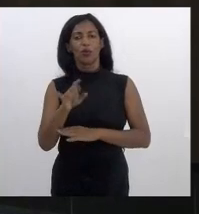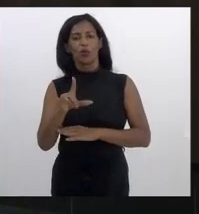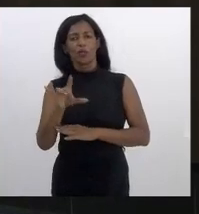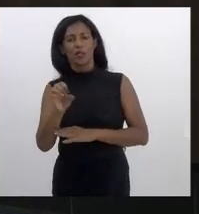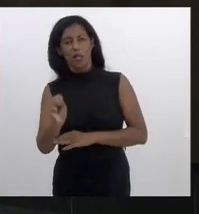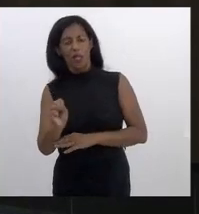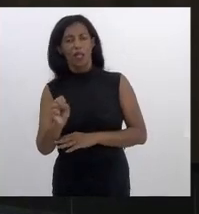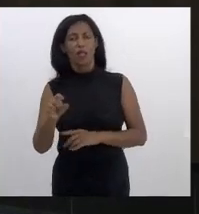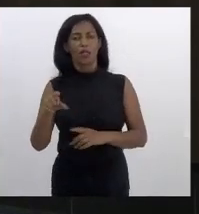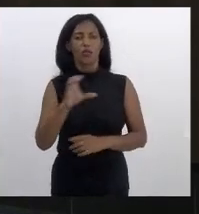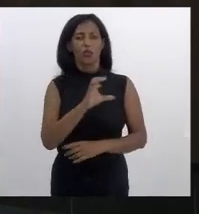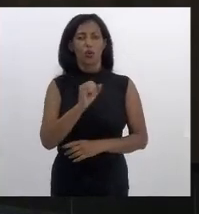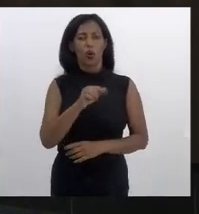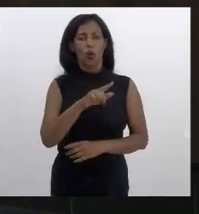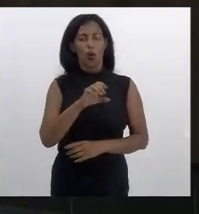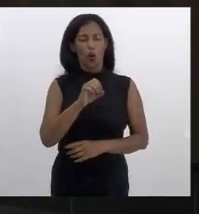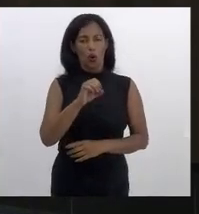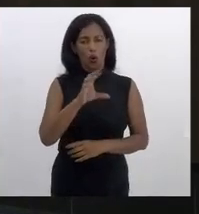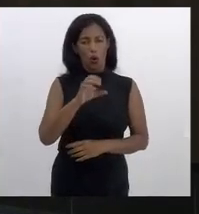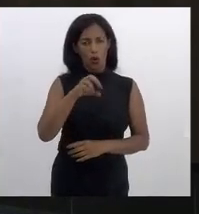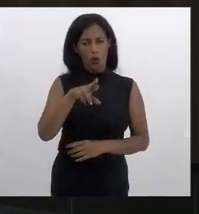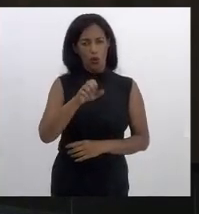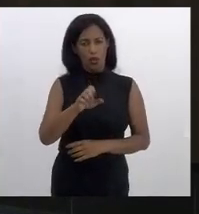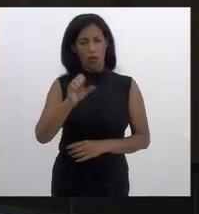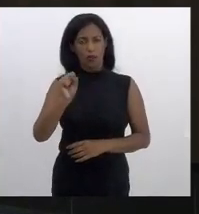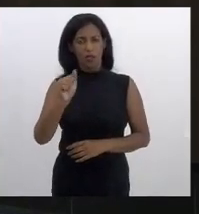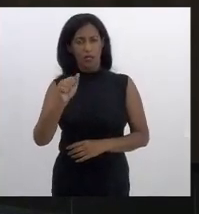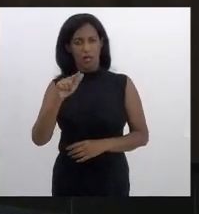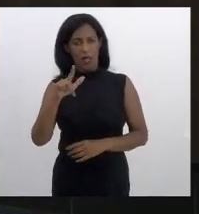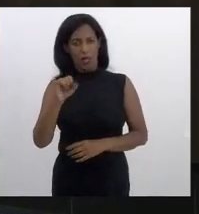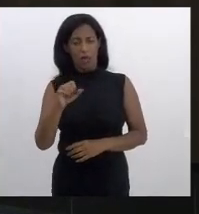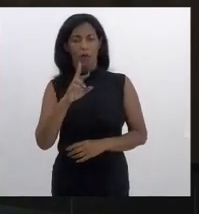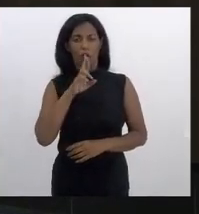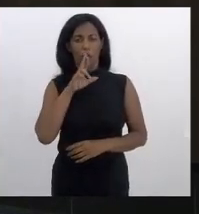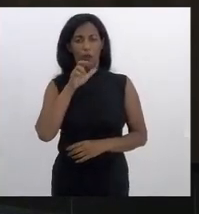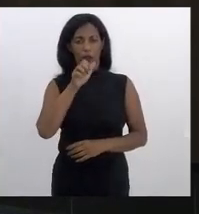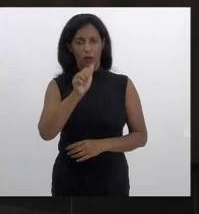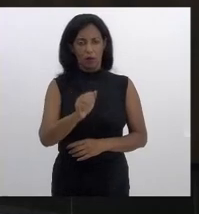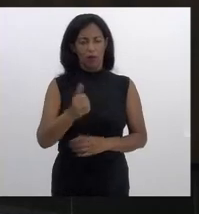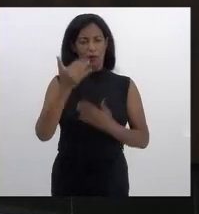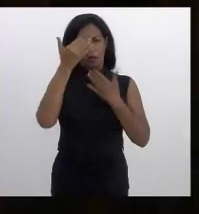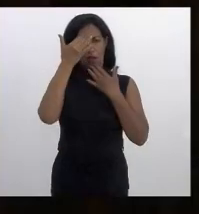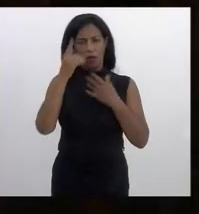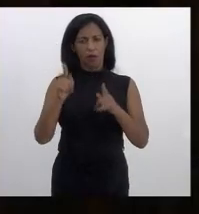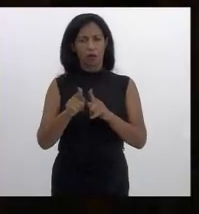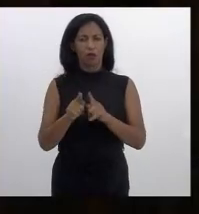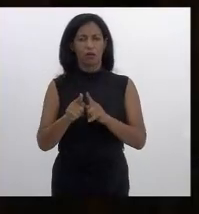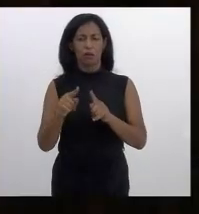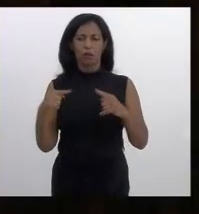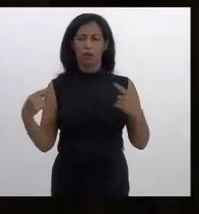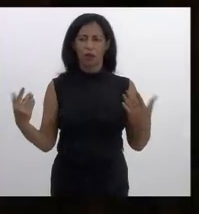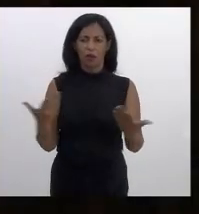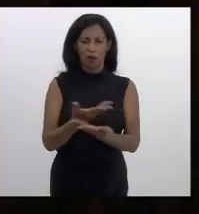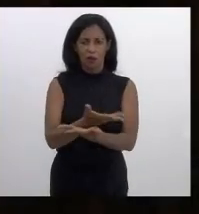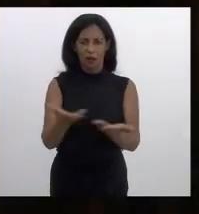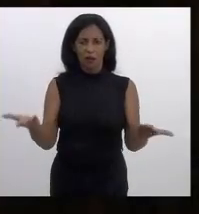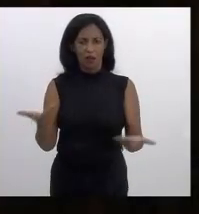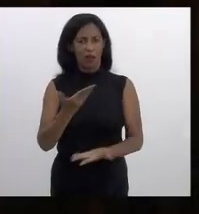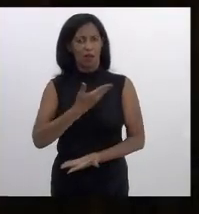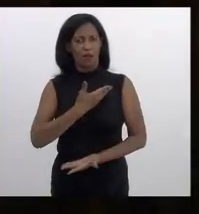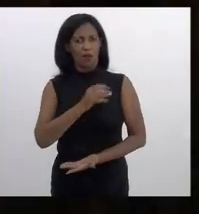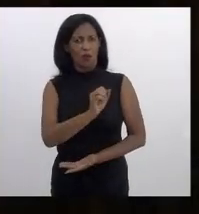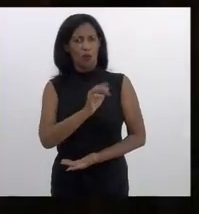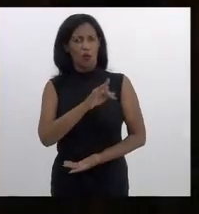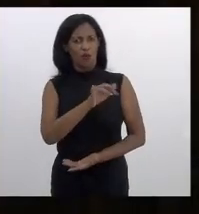também Coronel Salema Rodrigo Amorim Agradeço também aos nobres colegas companheiros